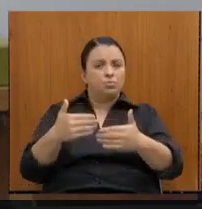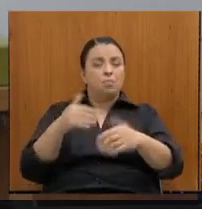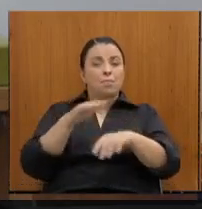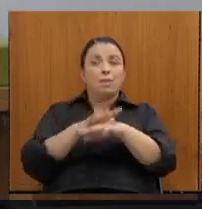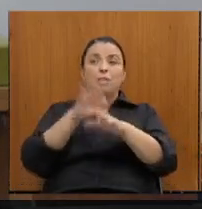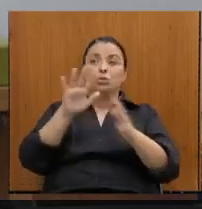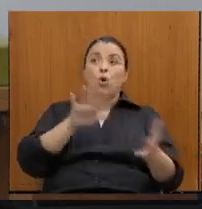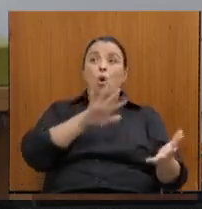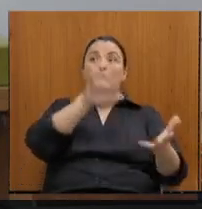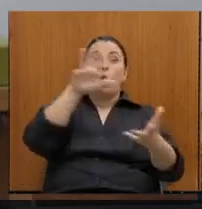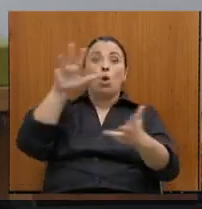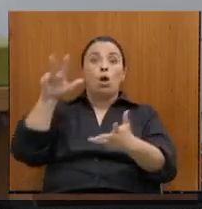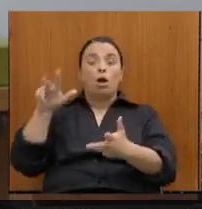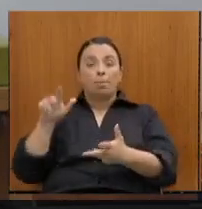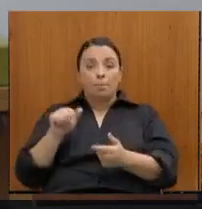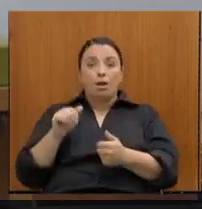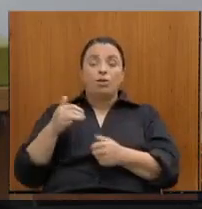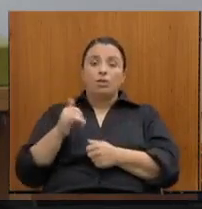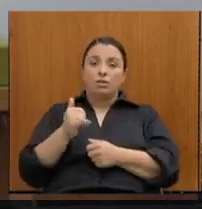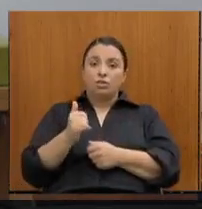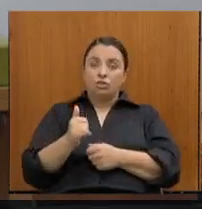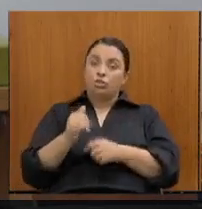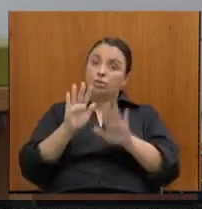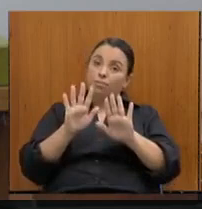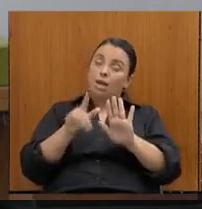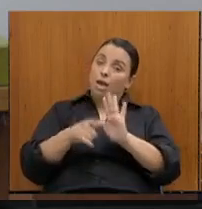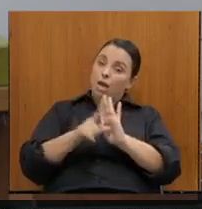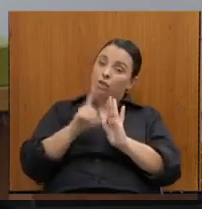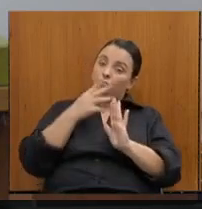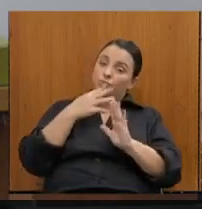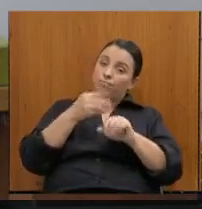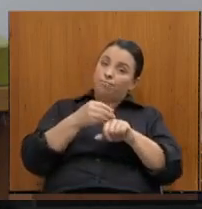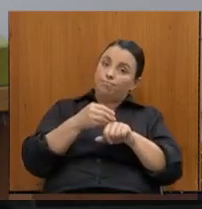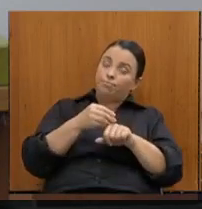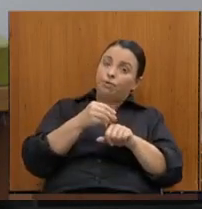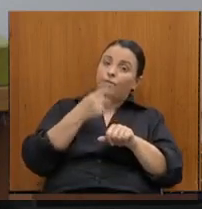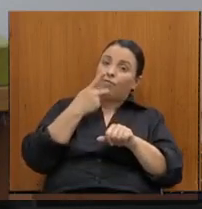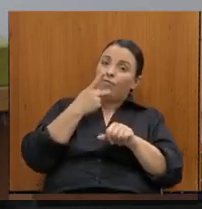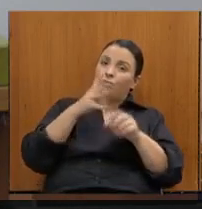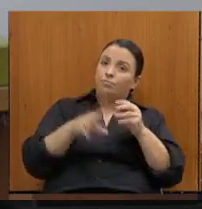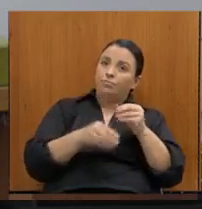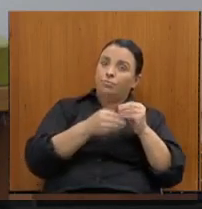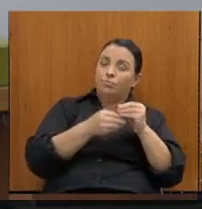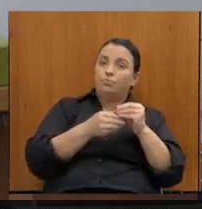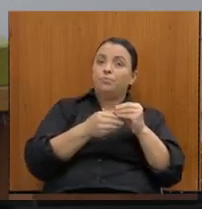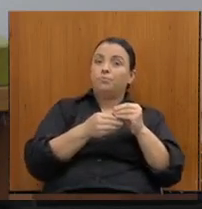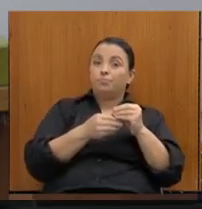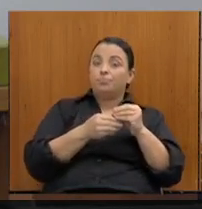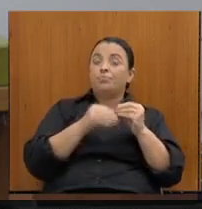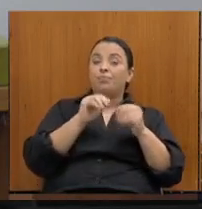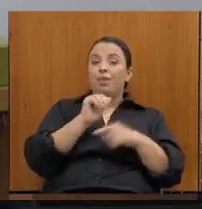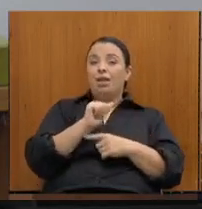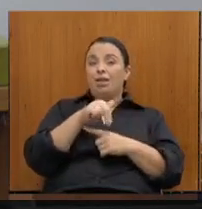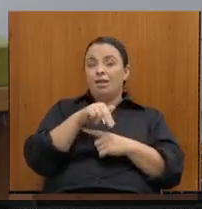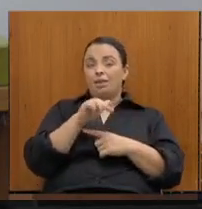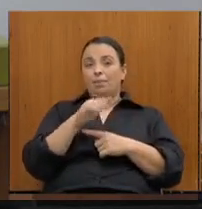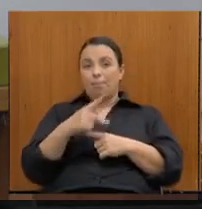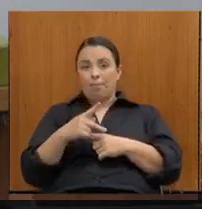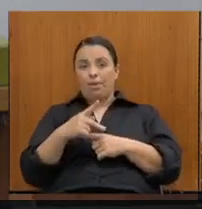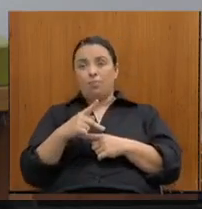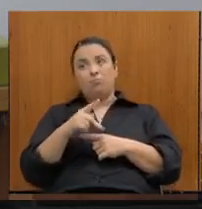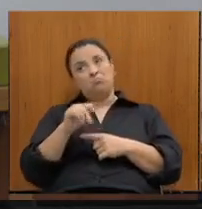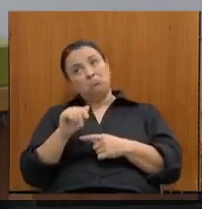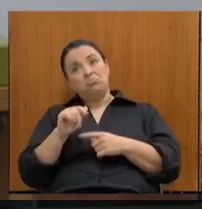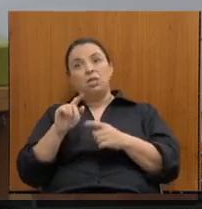global de energia e me permita fazer uma consideração por isso que eu sou contra os fatos desistiu hoje a nível de Brasil a anp anel